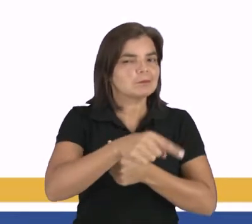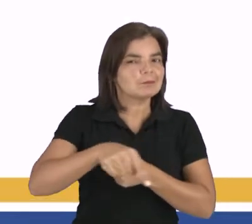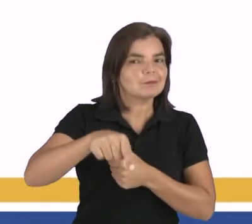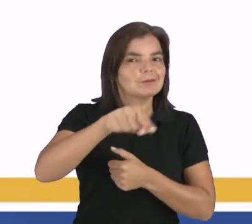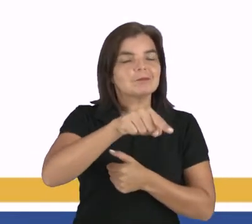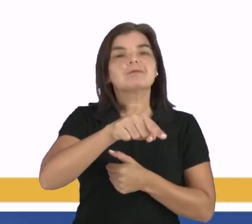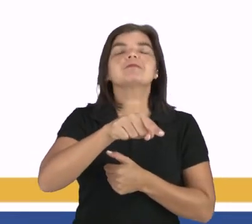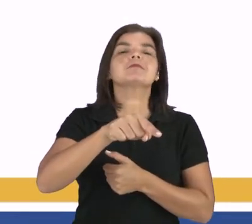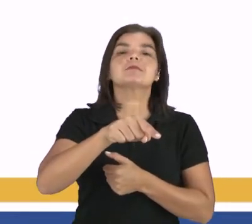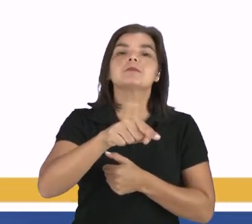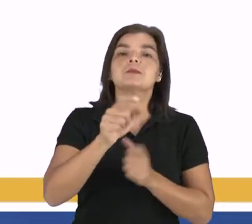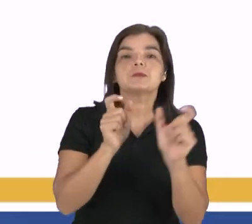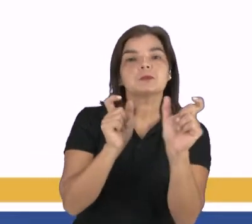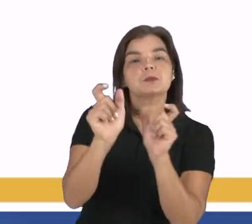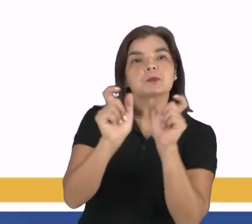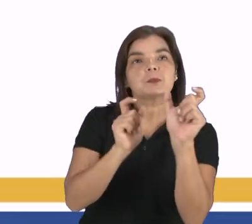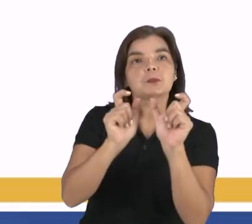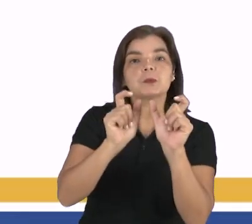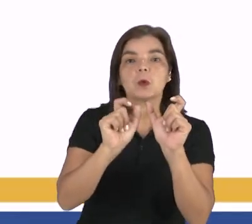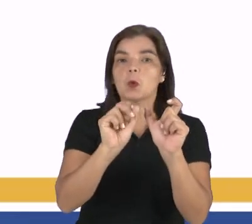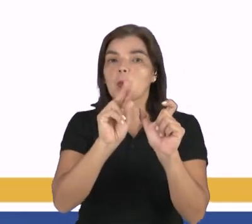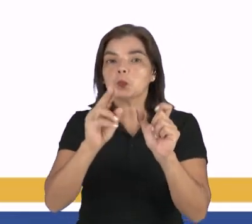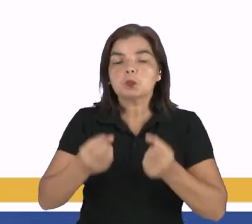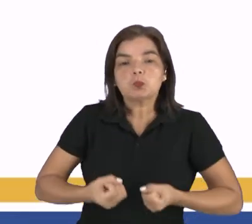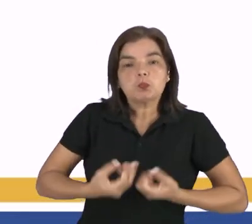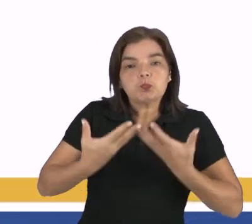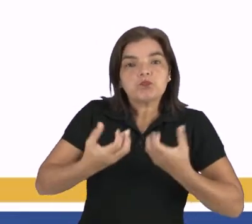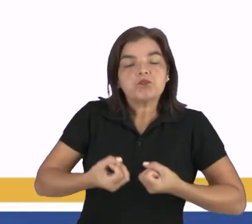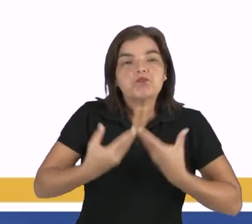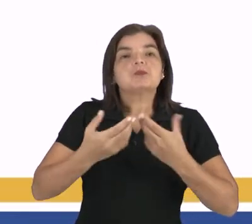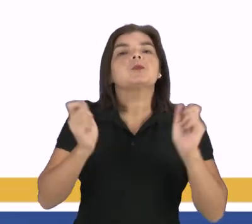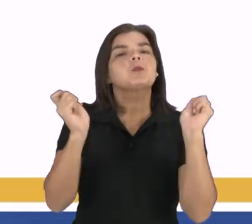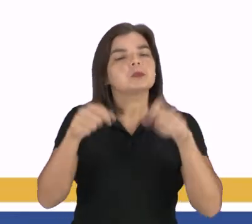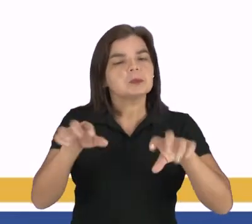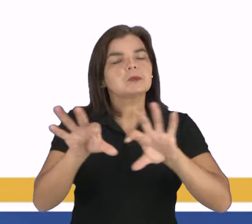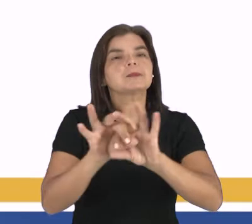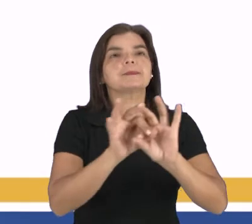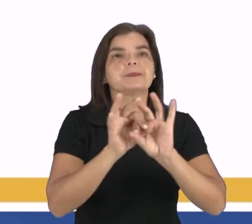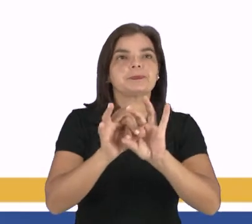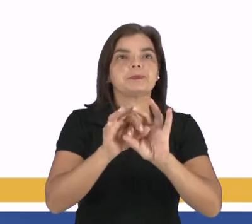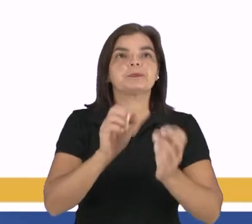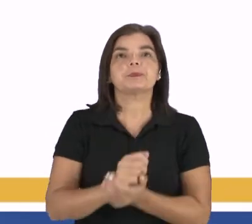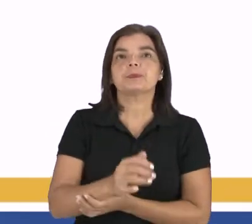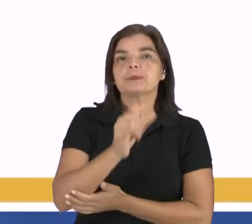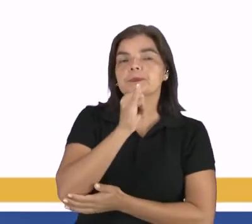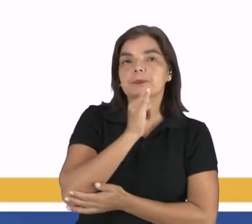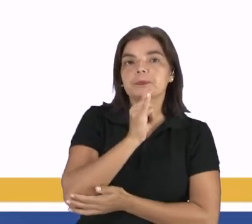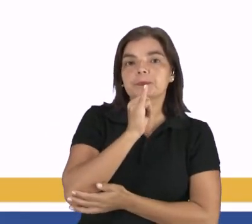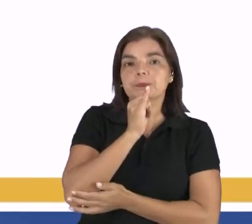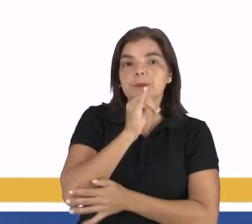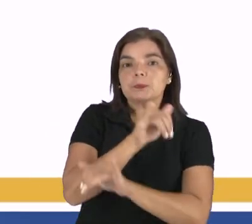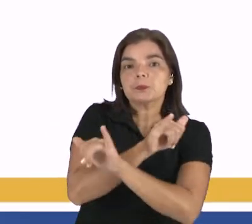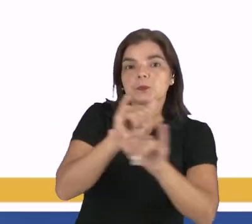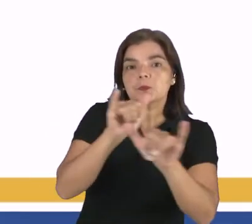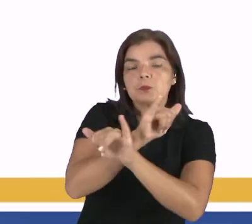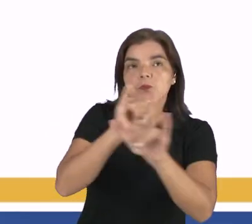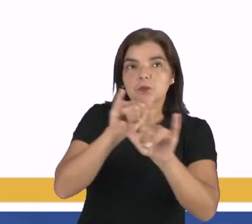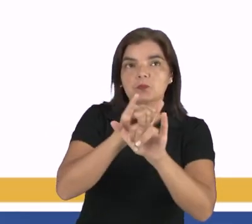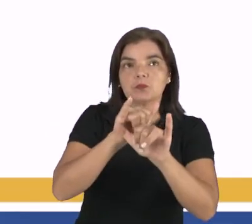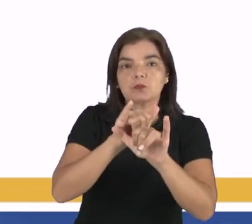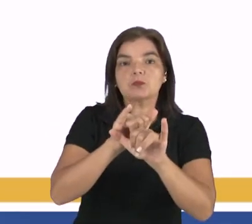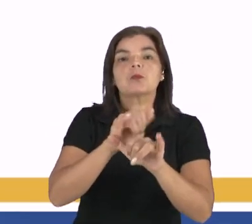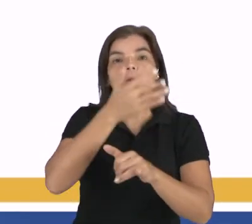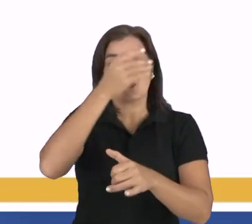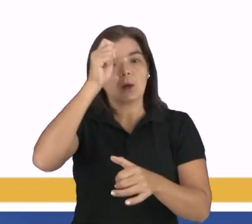para vocês aqui são as palavras ou expressões que você pode fazer essas ligações. Quando, por exemplo, você quer anunciar a posição